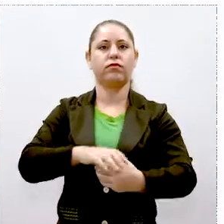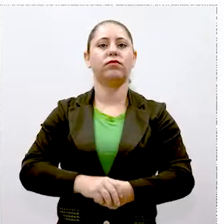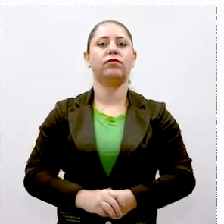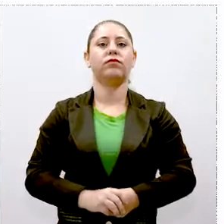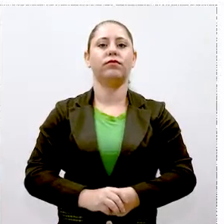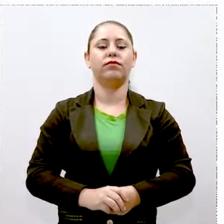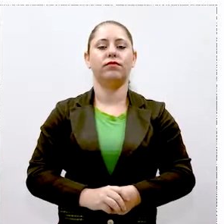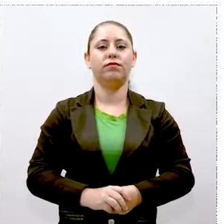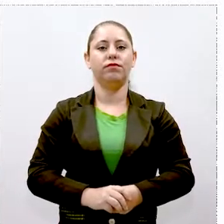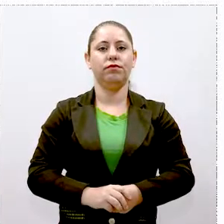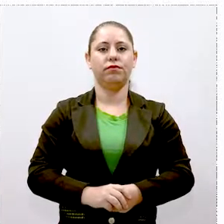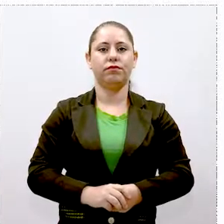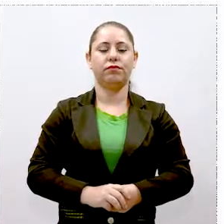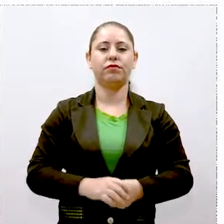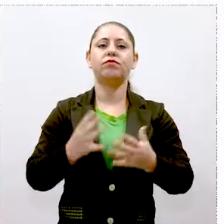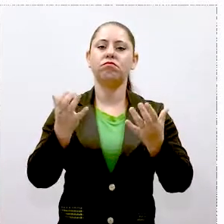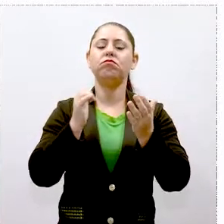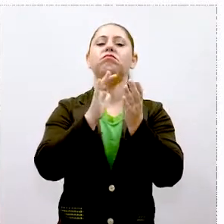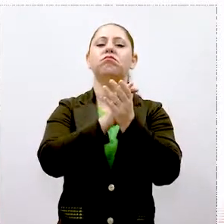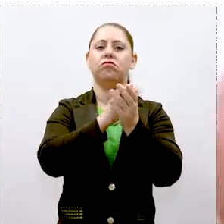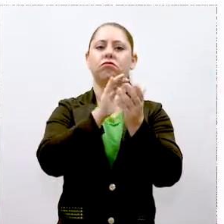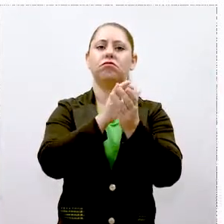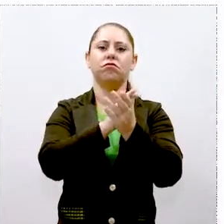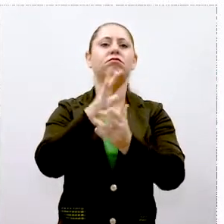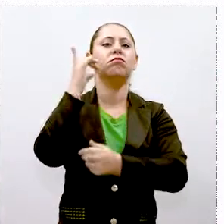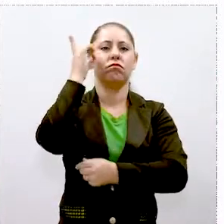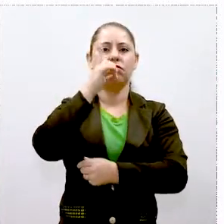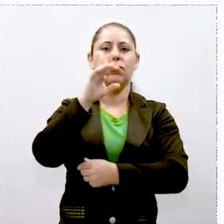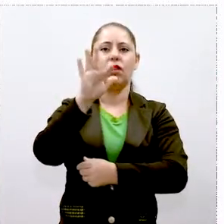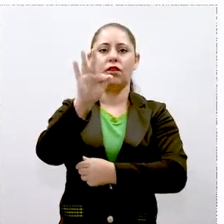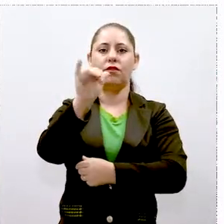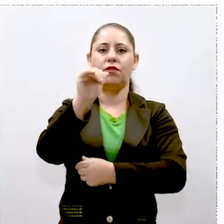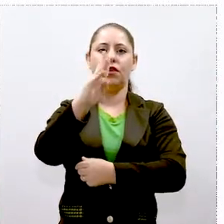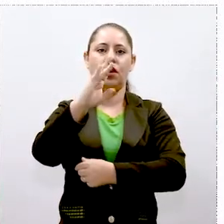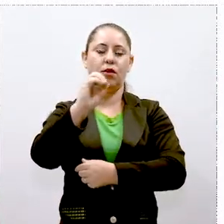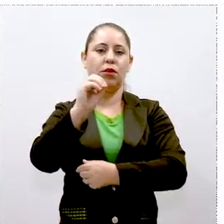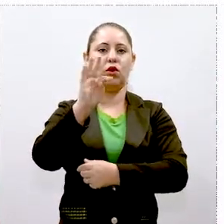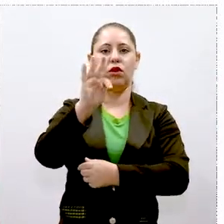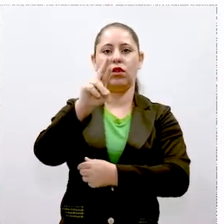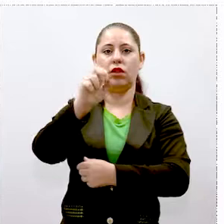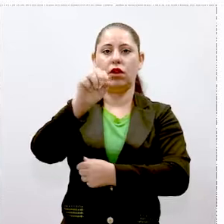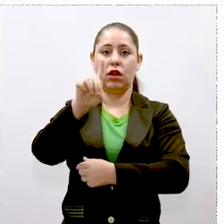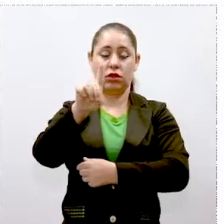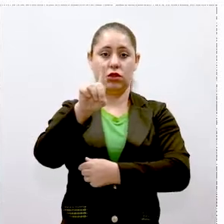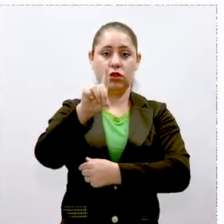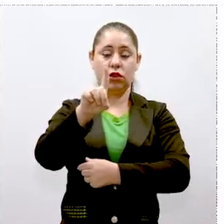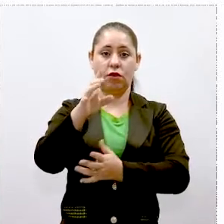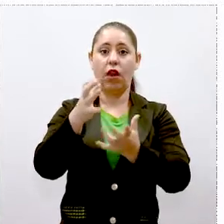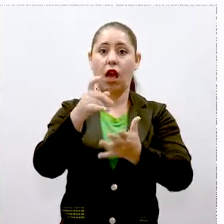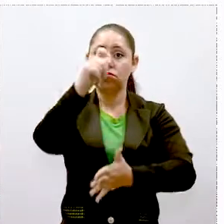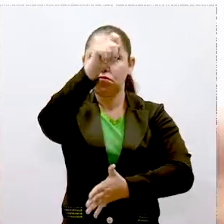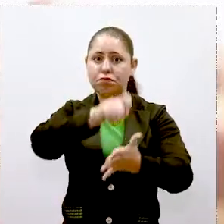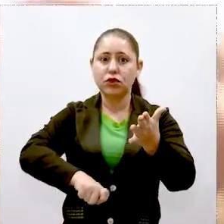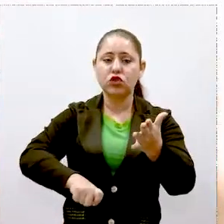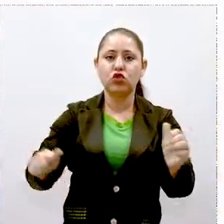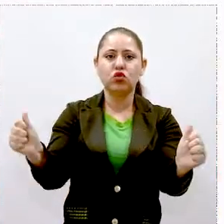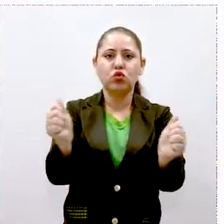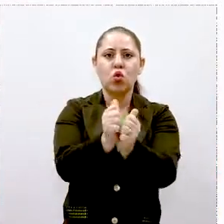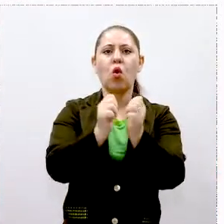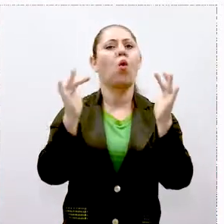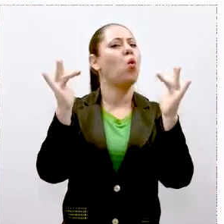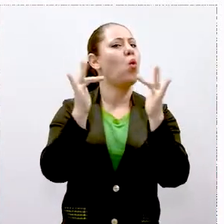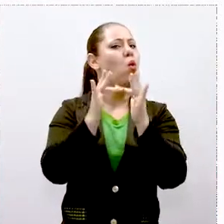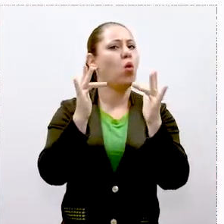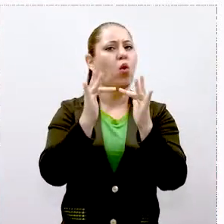ser enfrentados. Eu quero parabenizar o deputado Fábio Tradi por essas palavras e dizer que eu